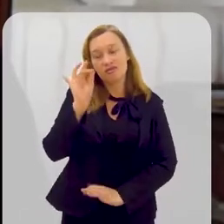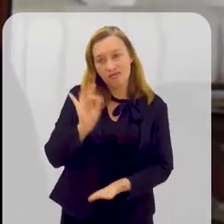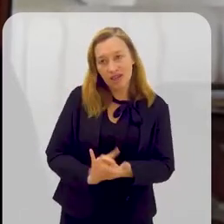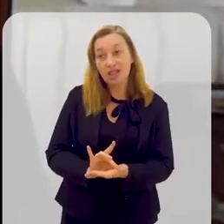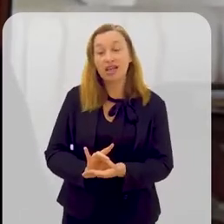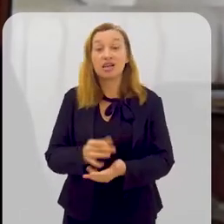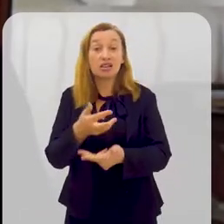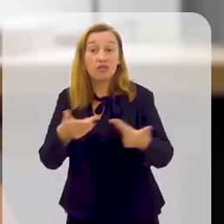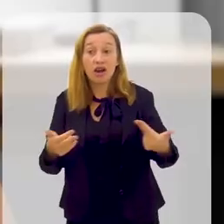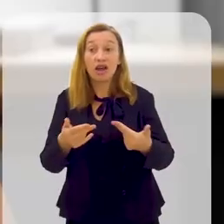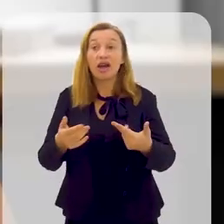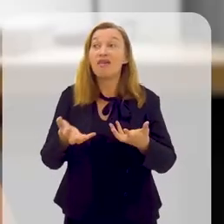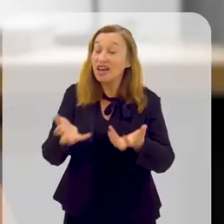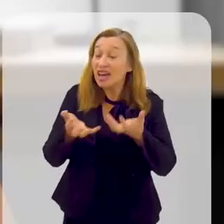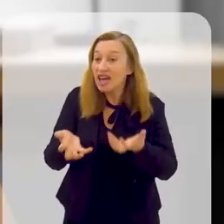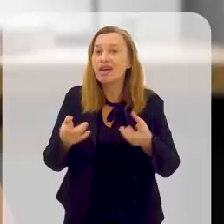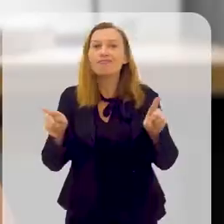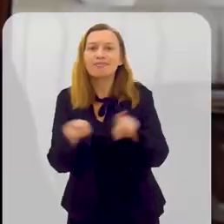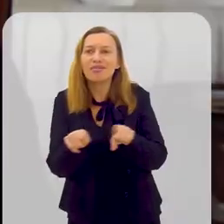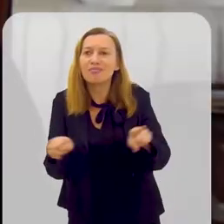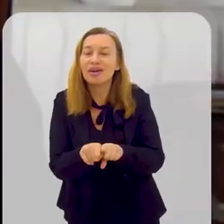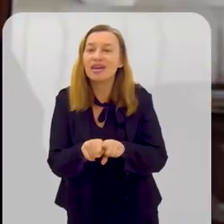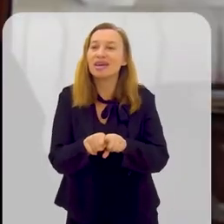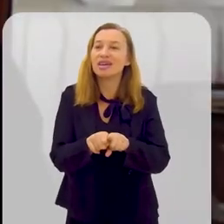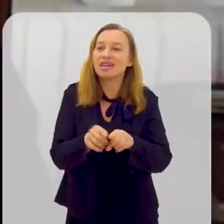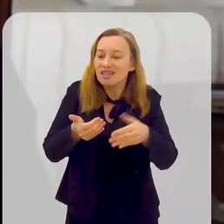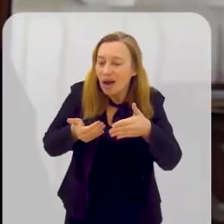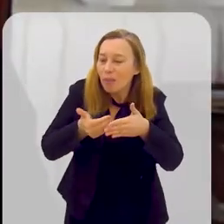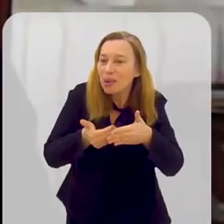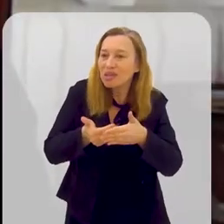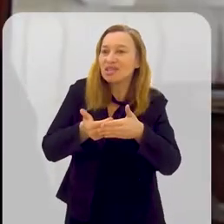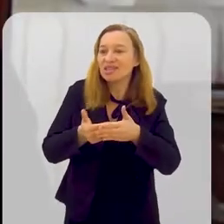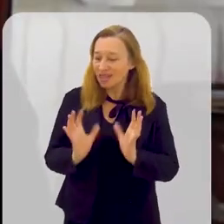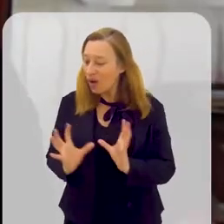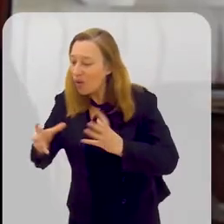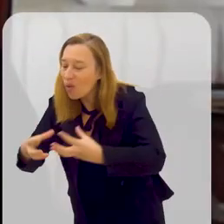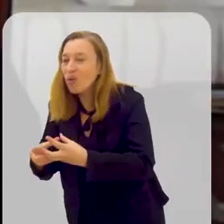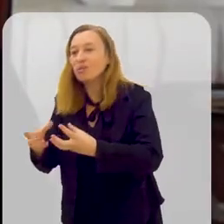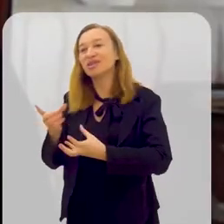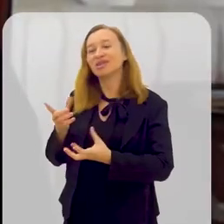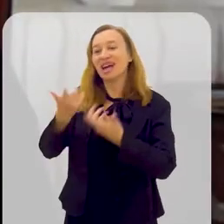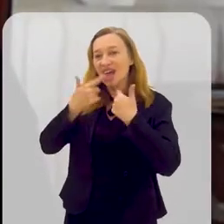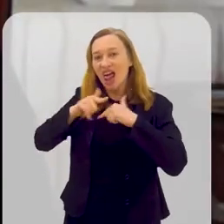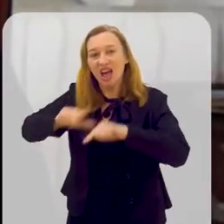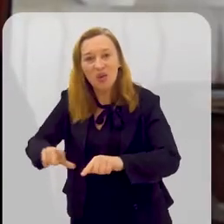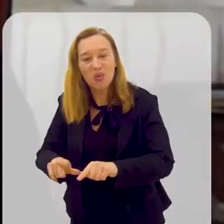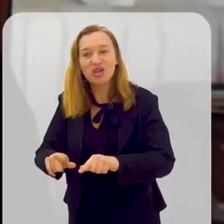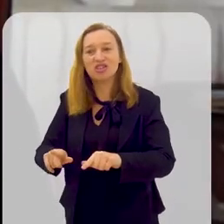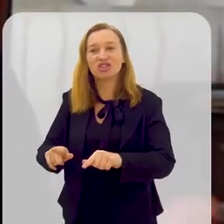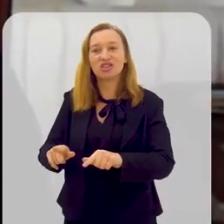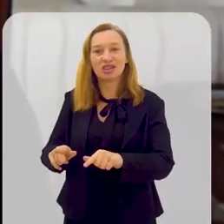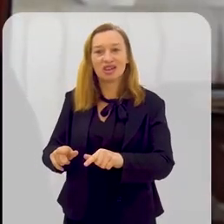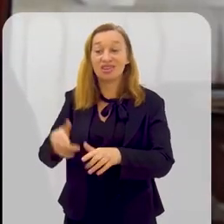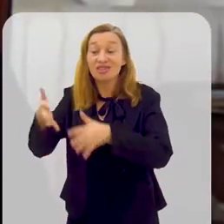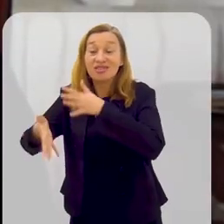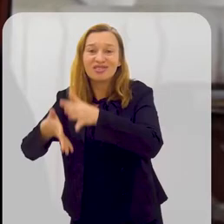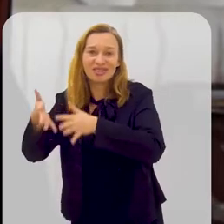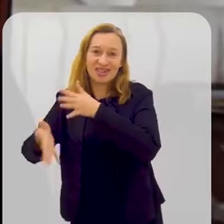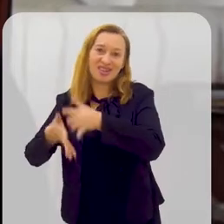São muitas mães ela vai querer também se aproximar da comunidade linguística